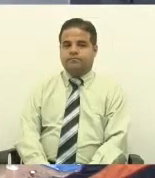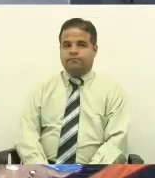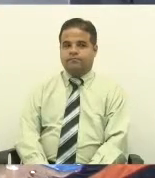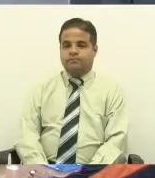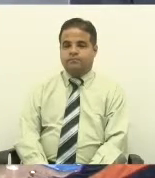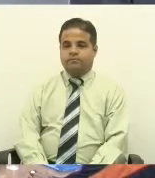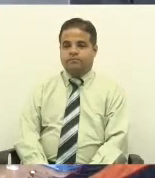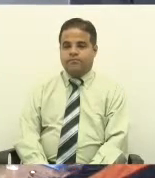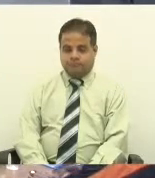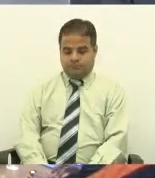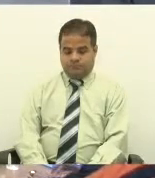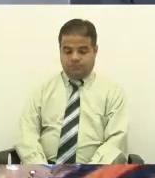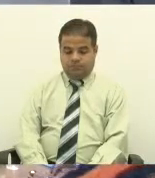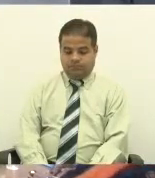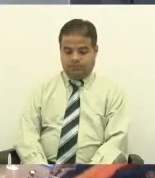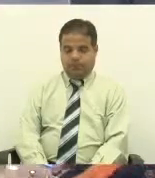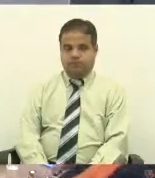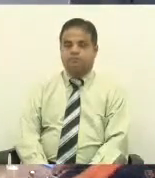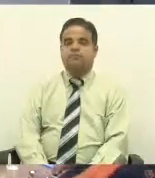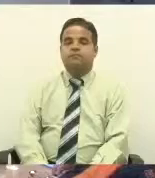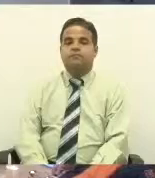Não, mas ele está falando aqui.